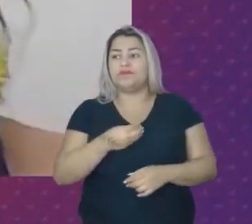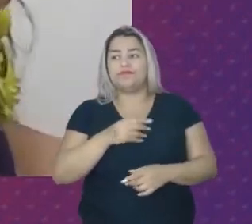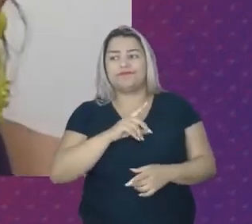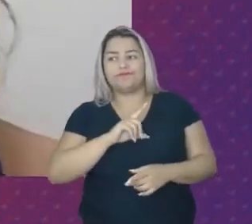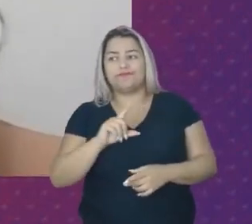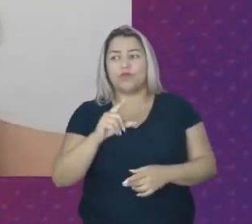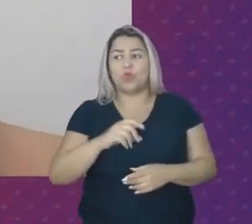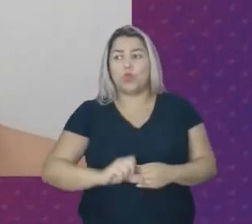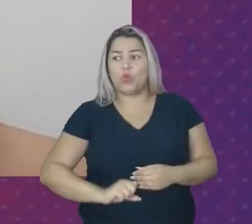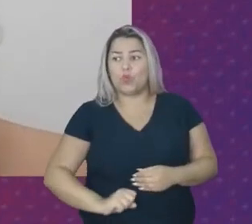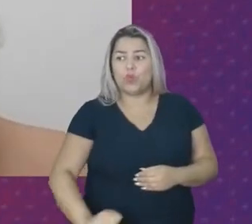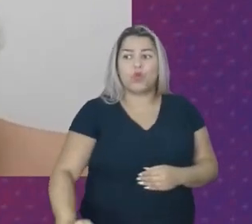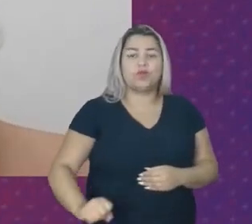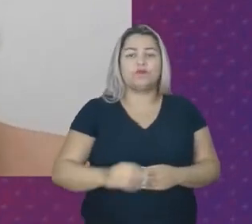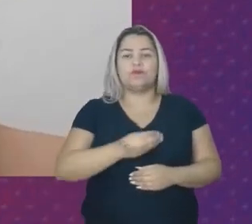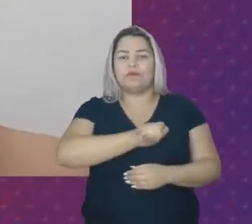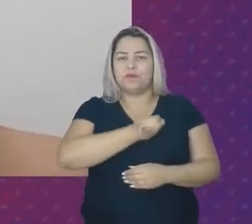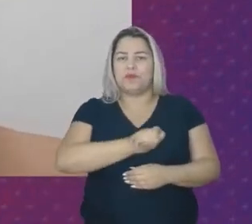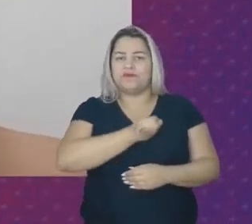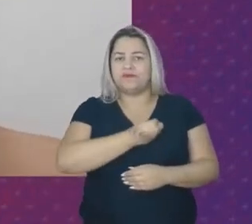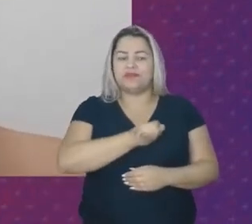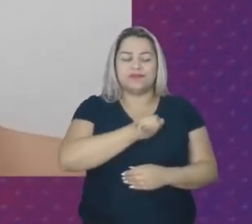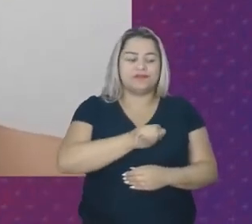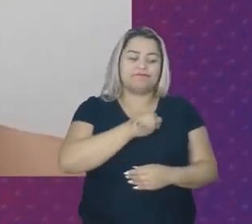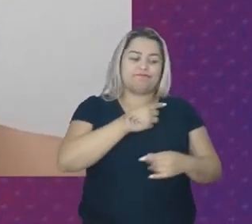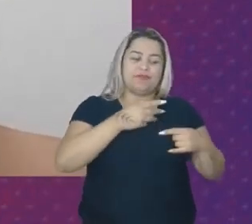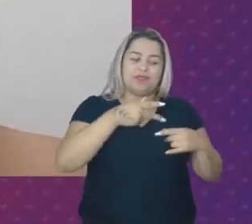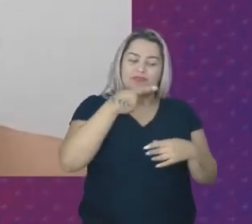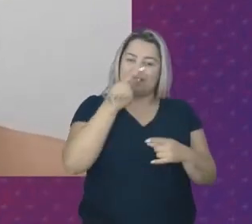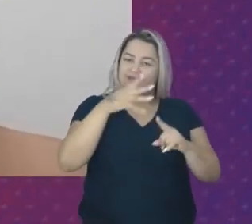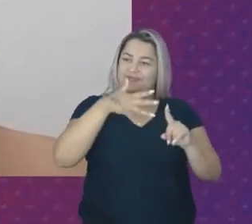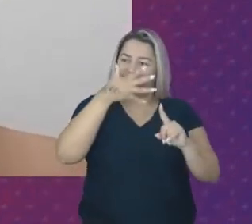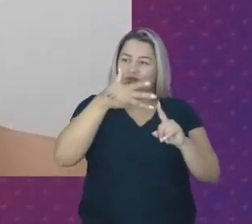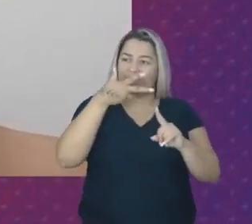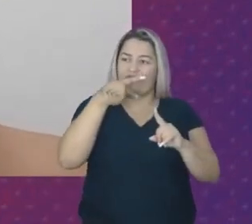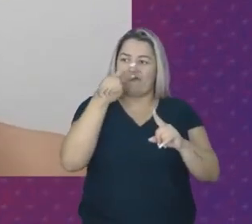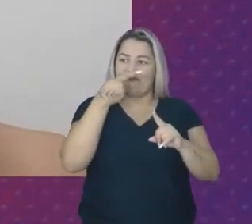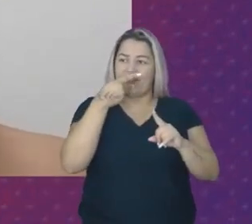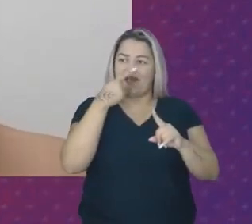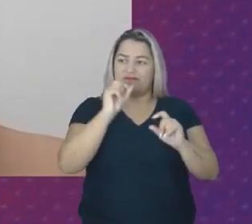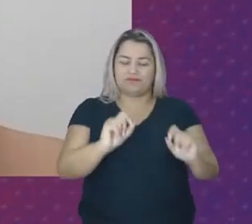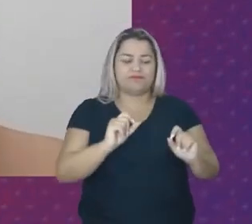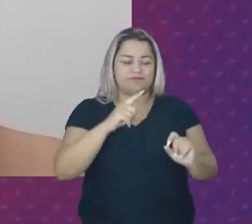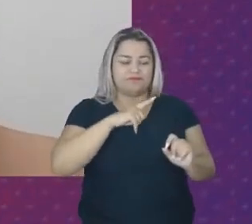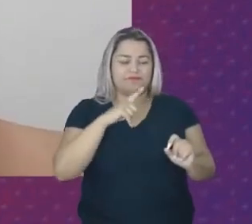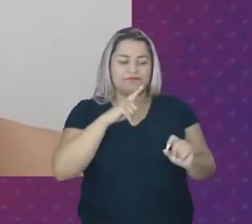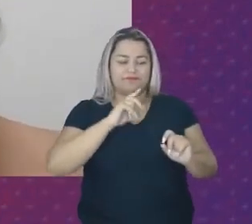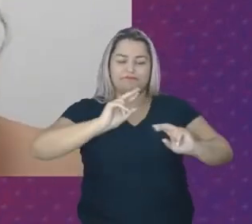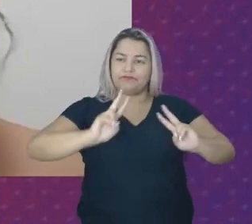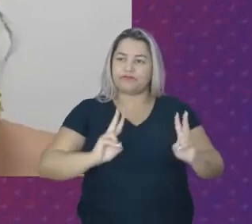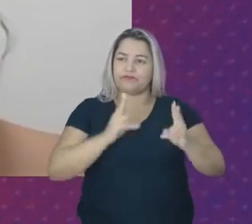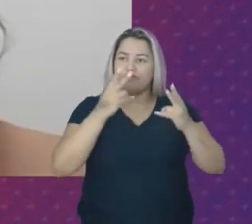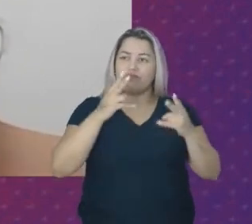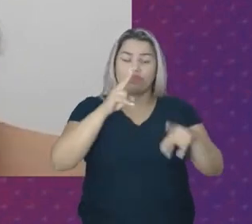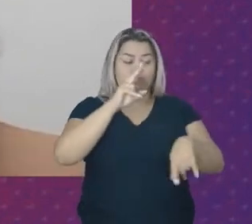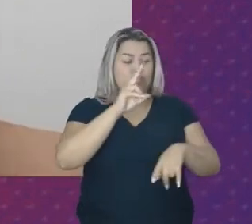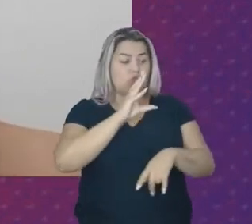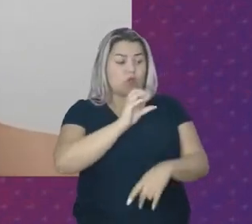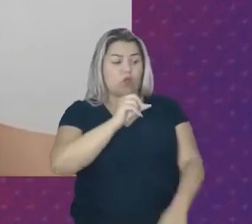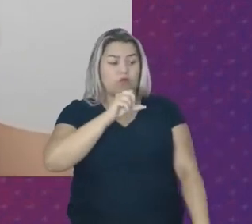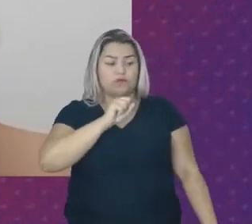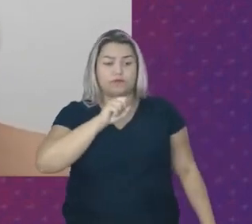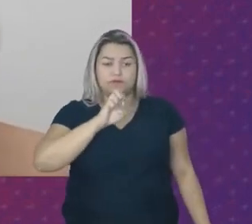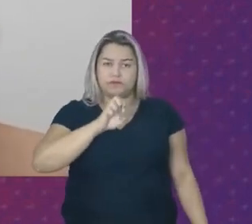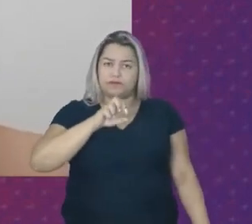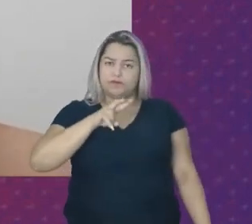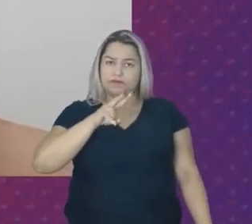vida, e esses discursos que são mais carregados de valores conservadores